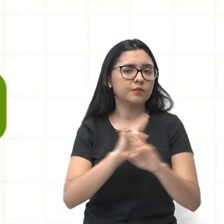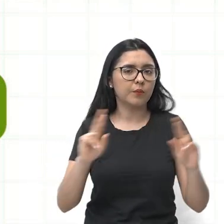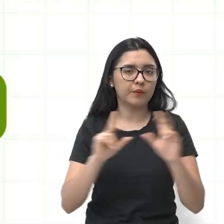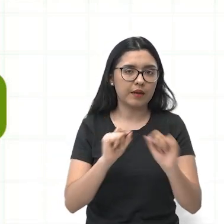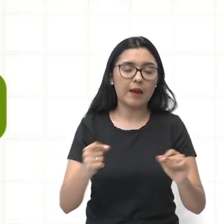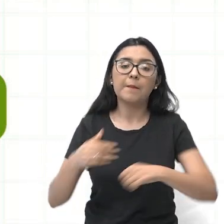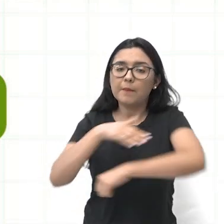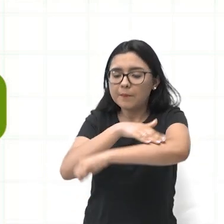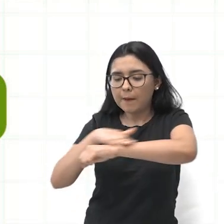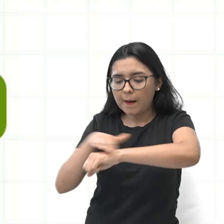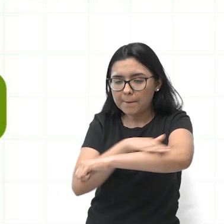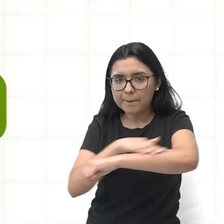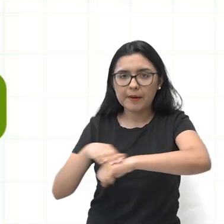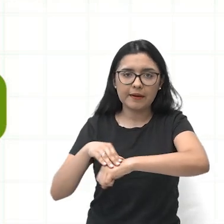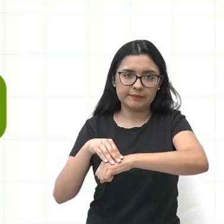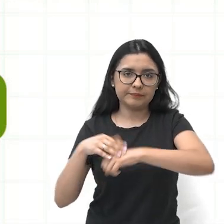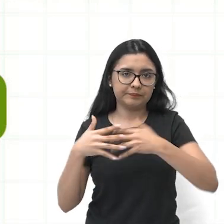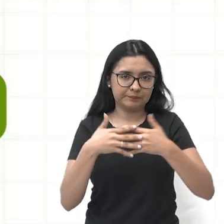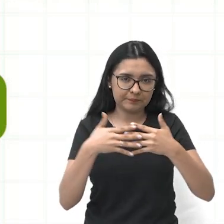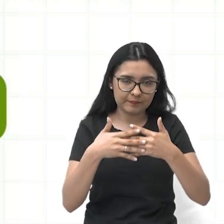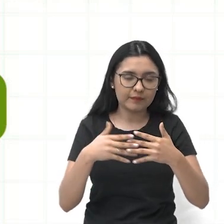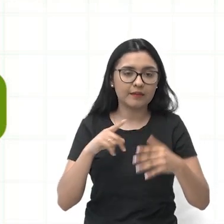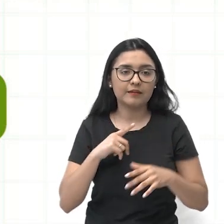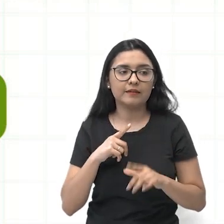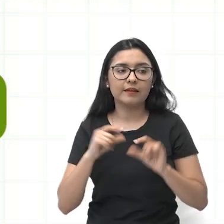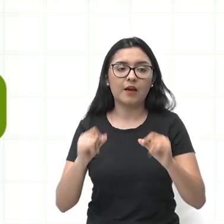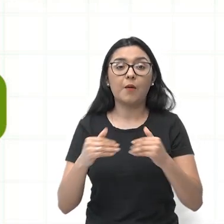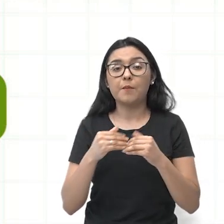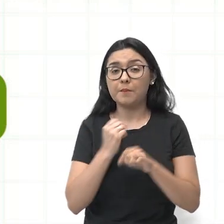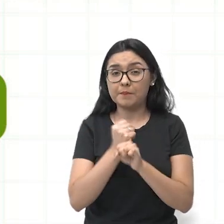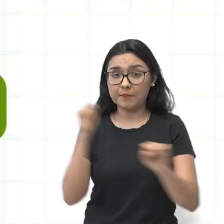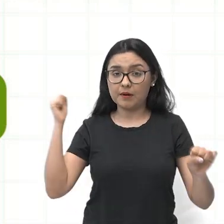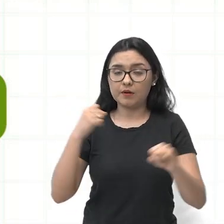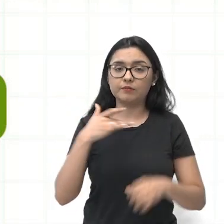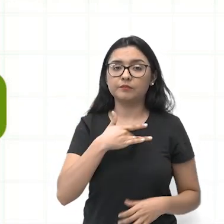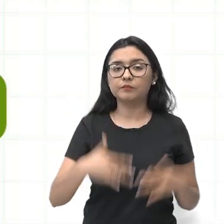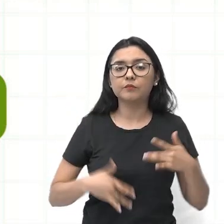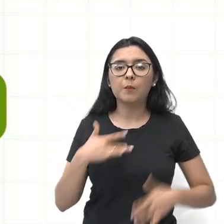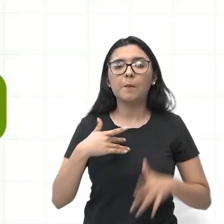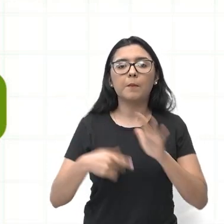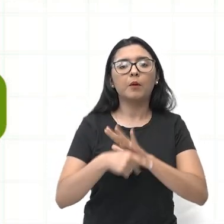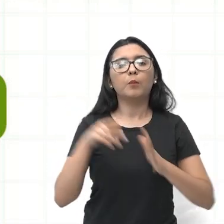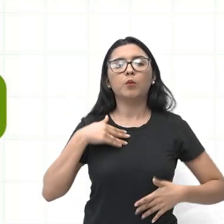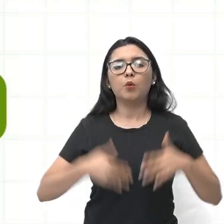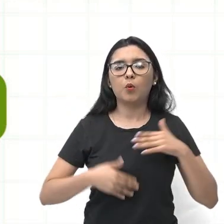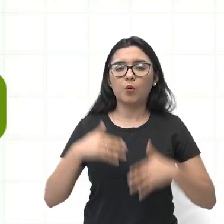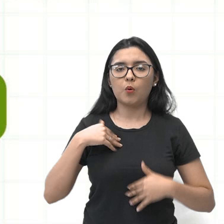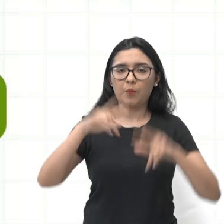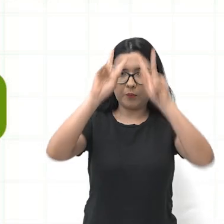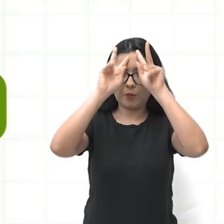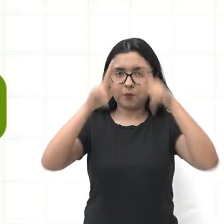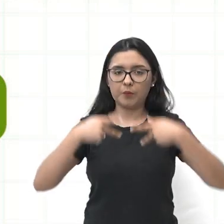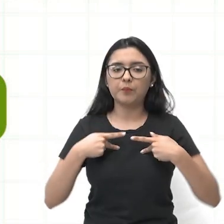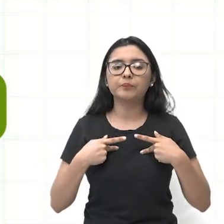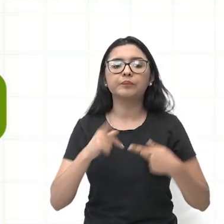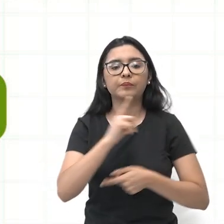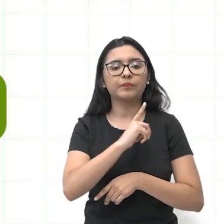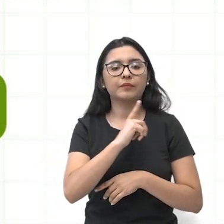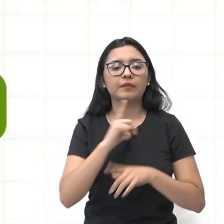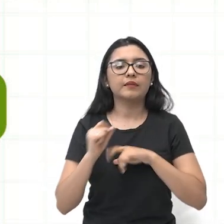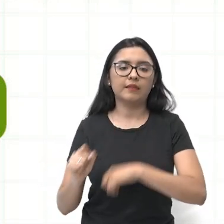À nossa pele, que é o maior órgão do corpo humano e está repleto